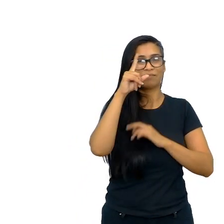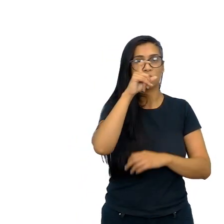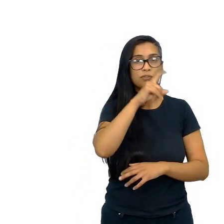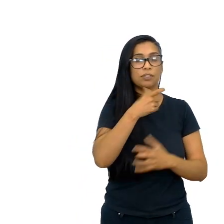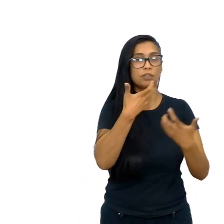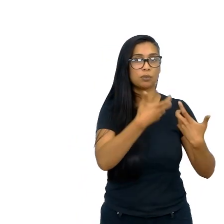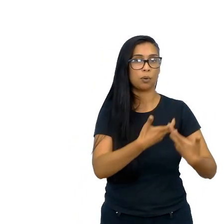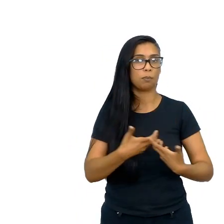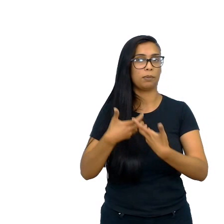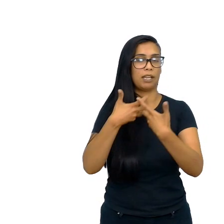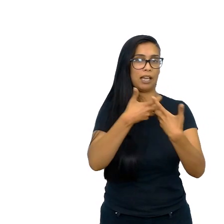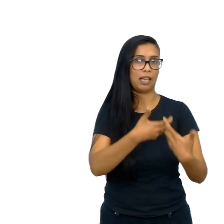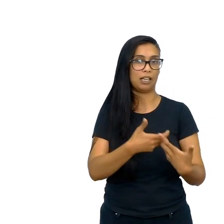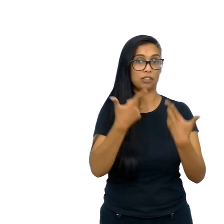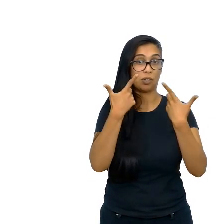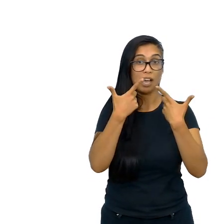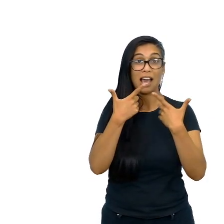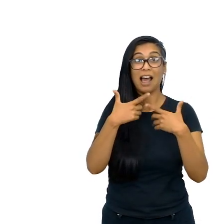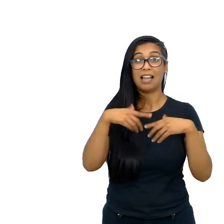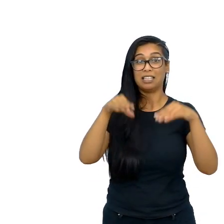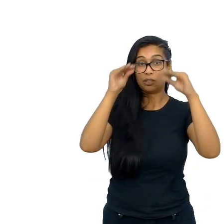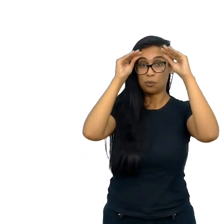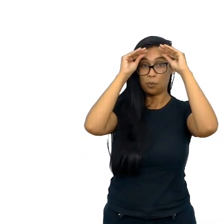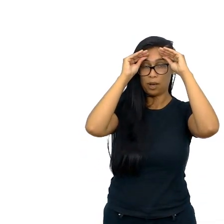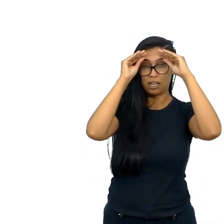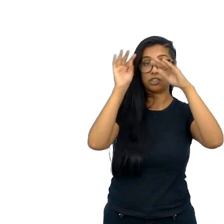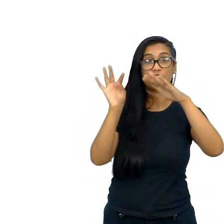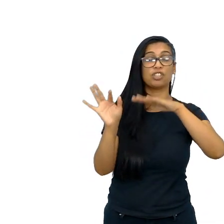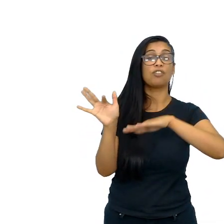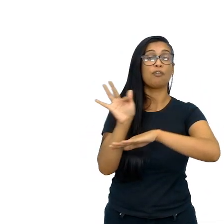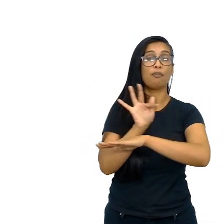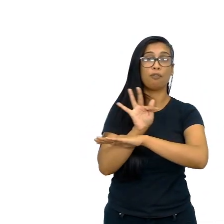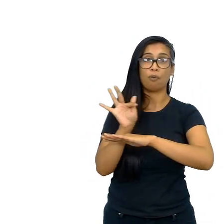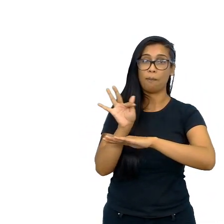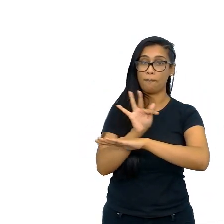complexos, uso da linguagem formal, aí são textos mais